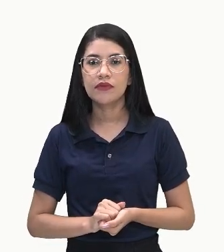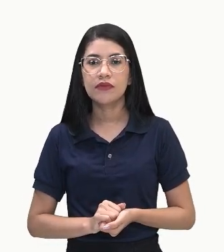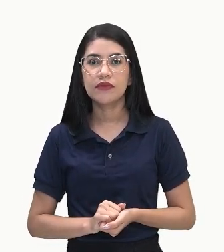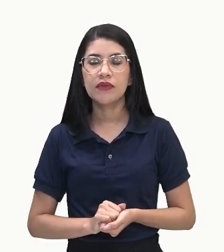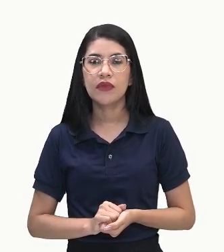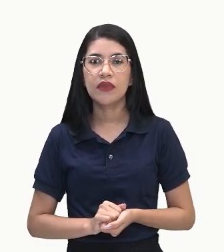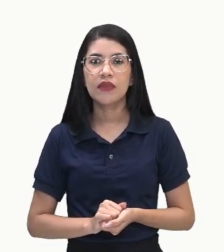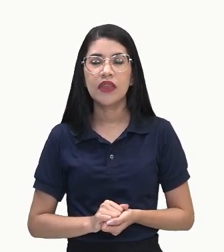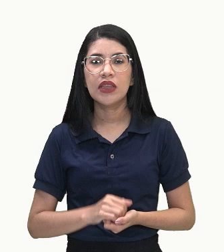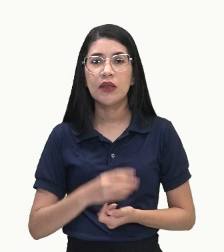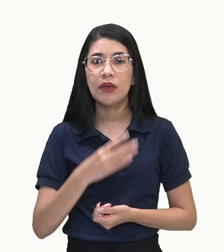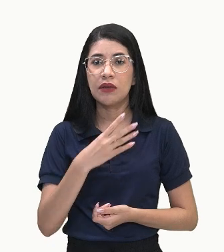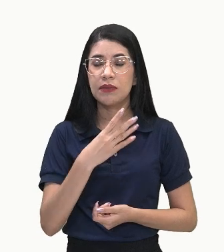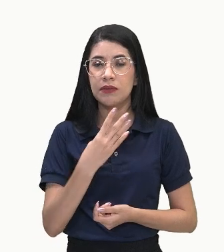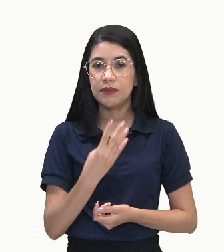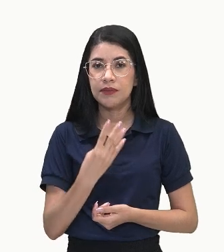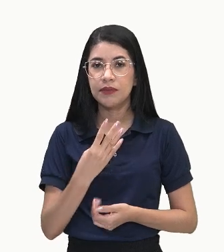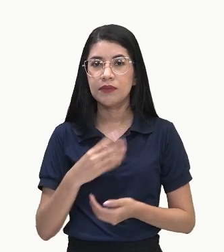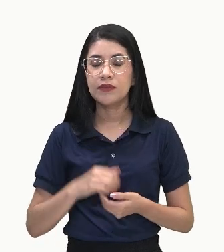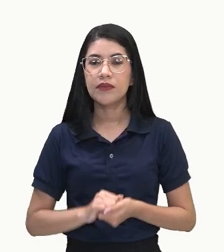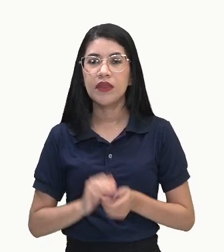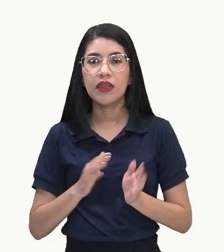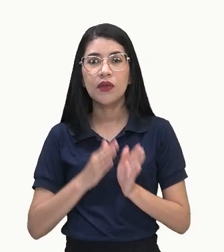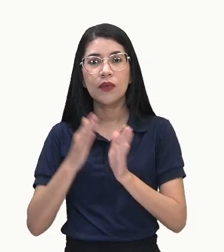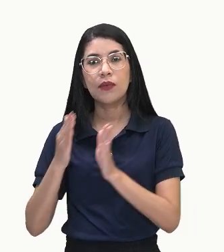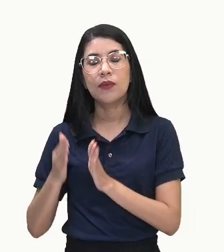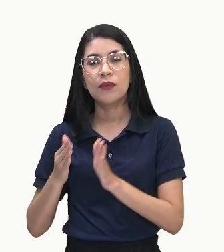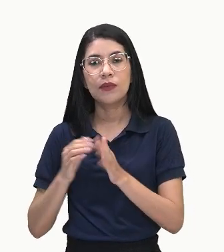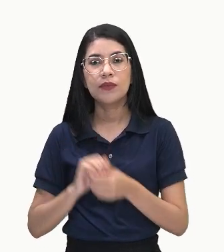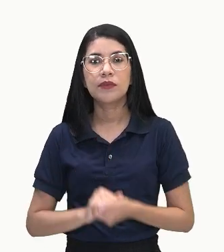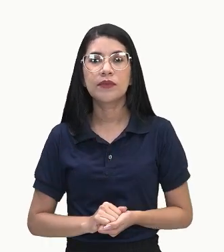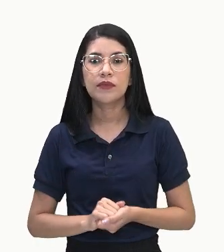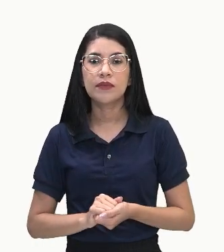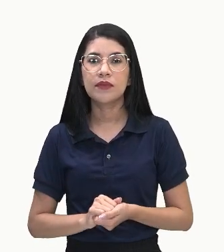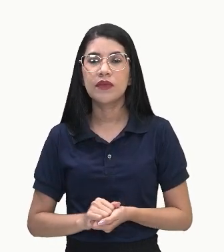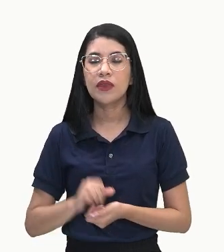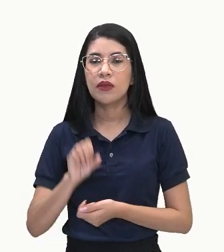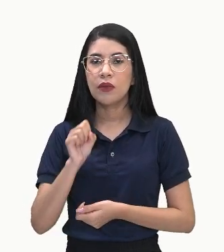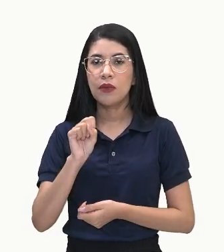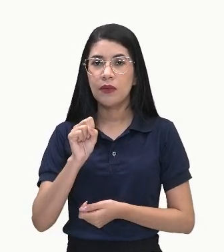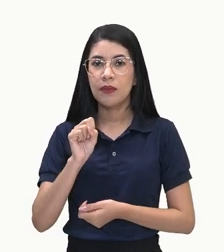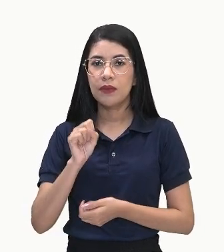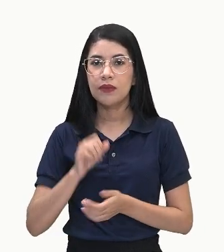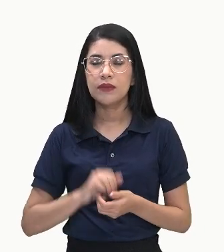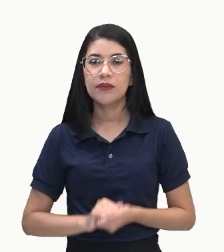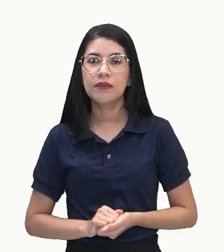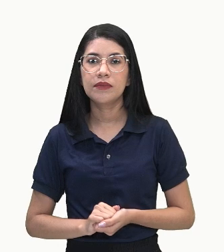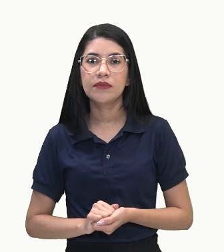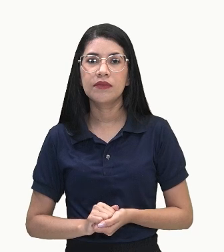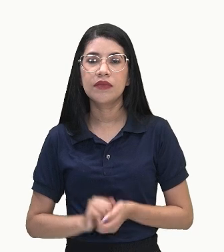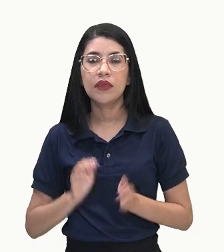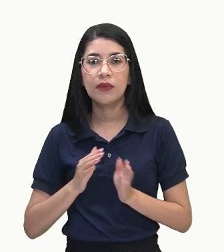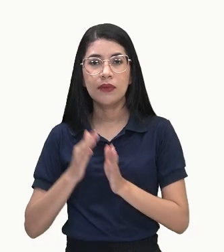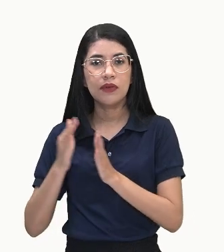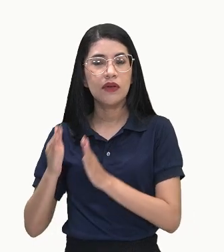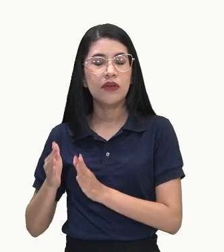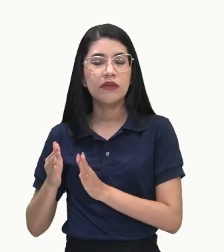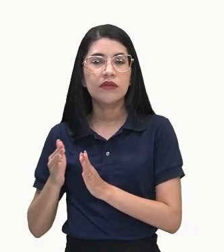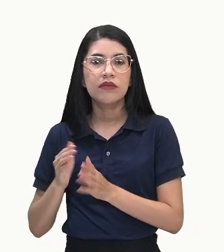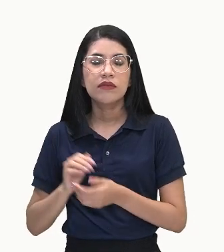próximo termo é 4. Próximo termo, 8. Próximo